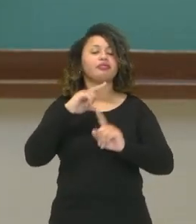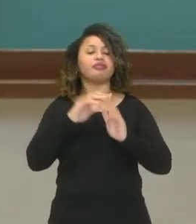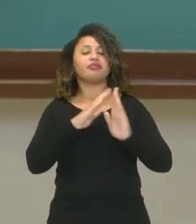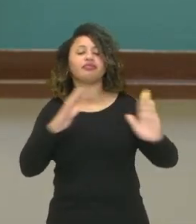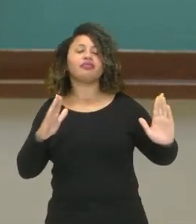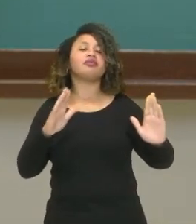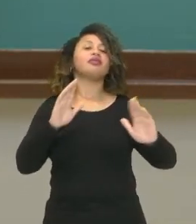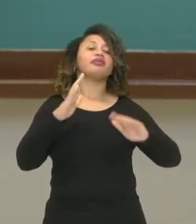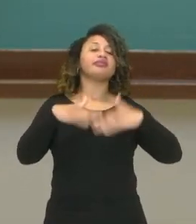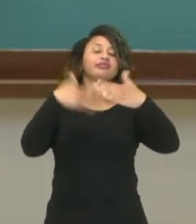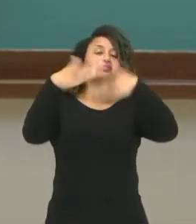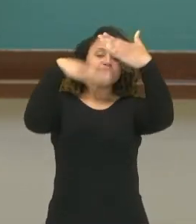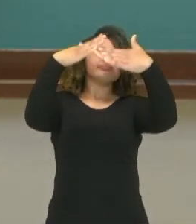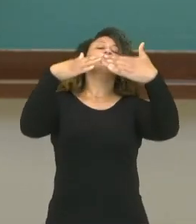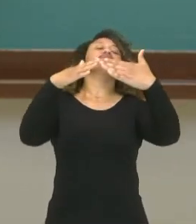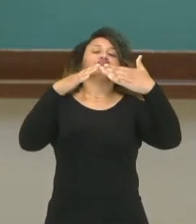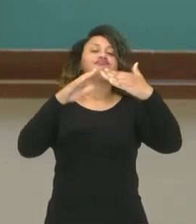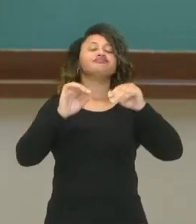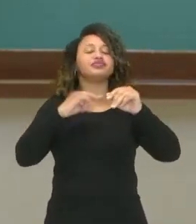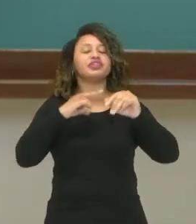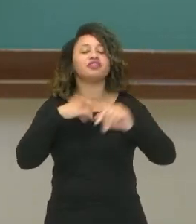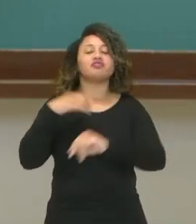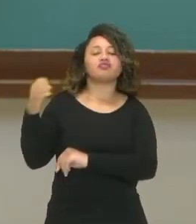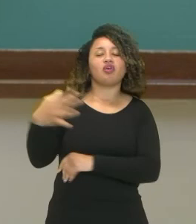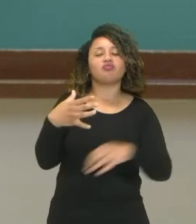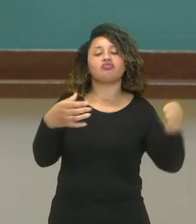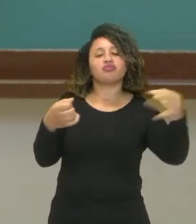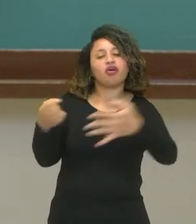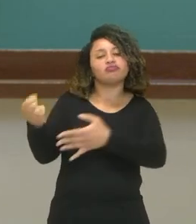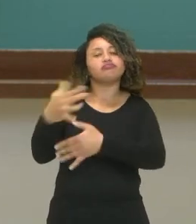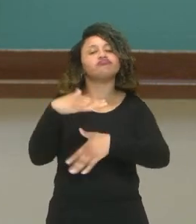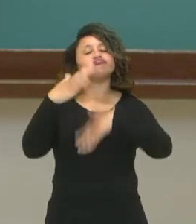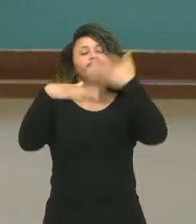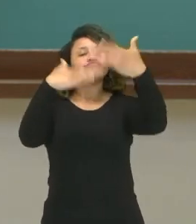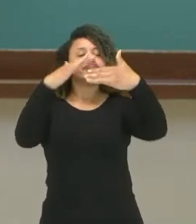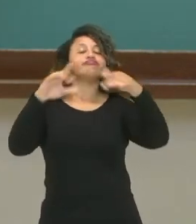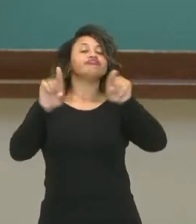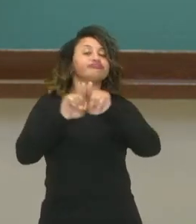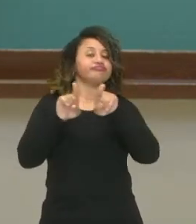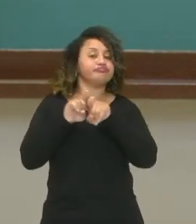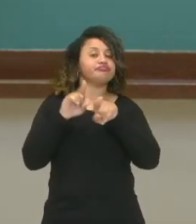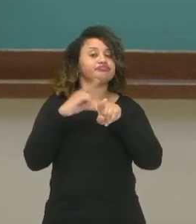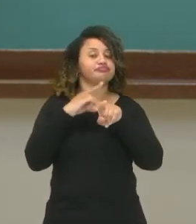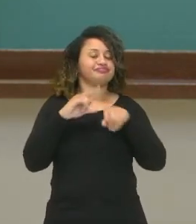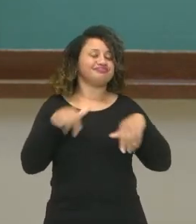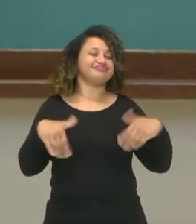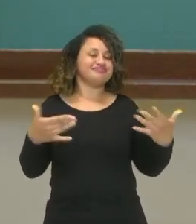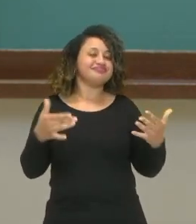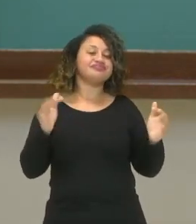de grande desenvolvimento, de modernidade, de progresso. É isso,